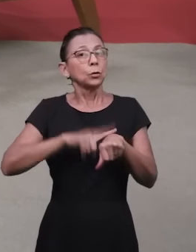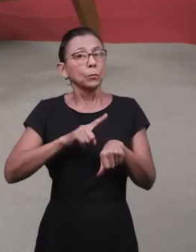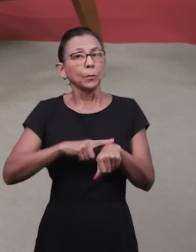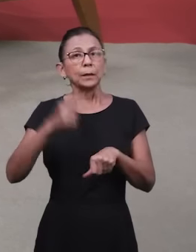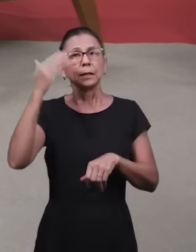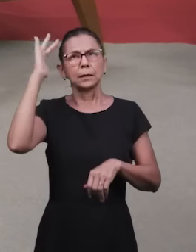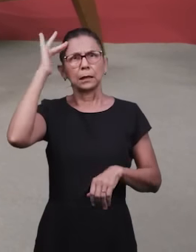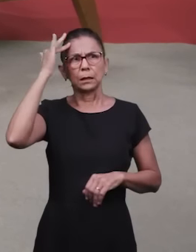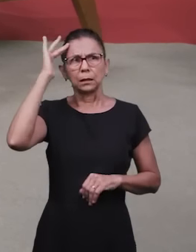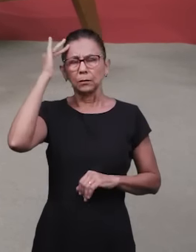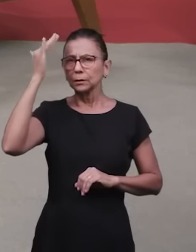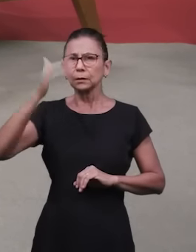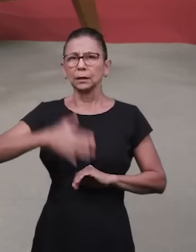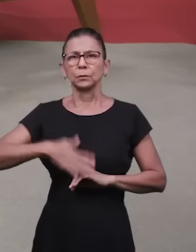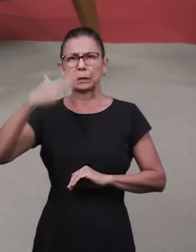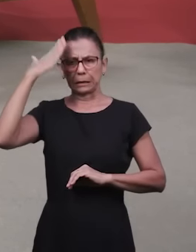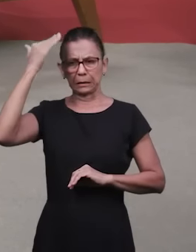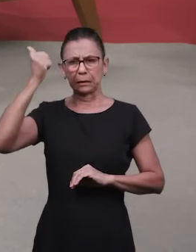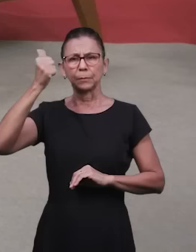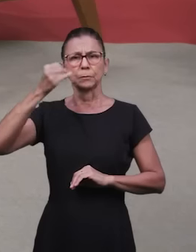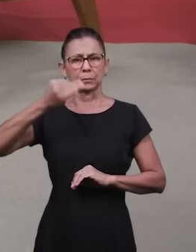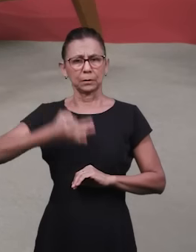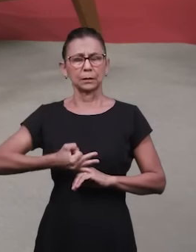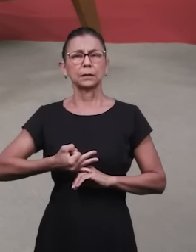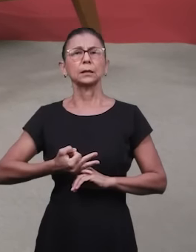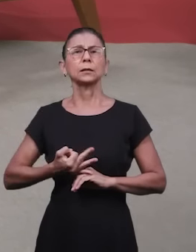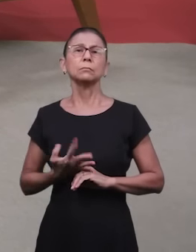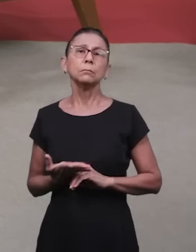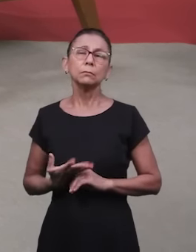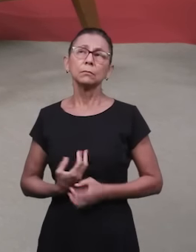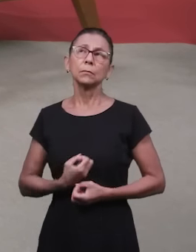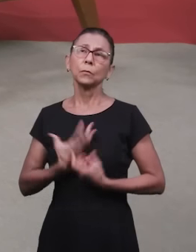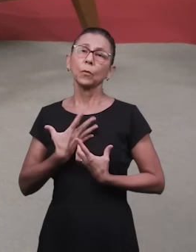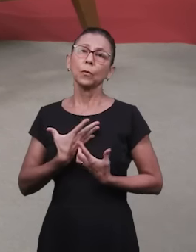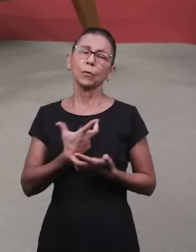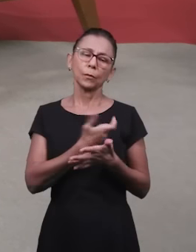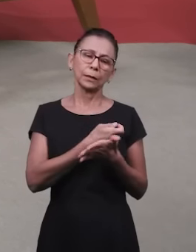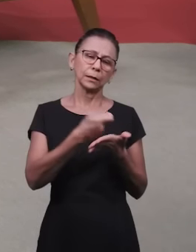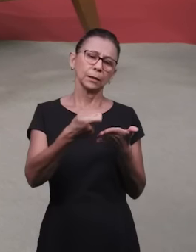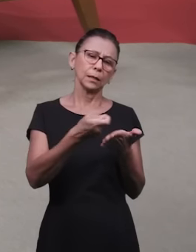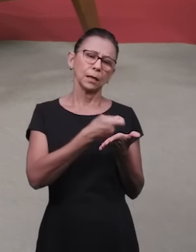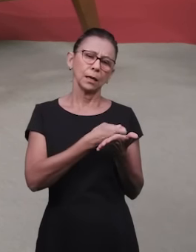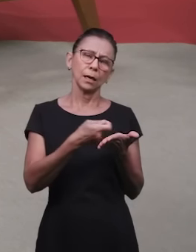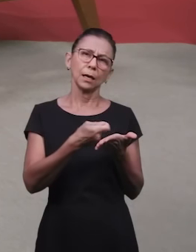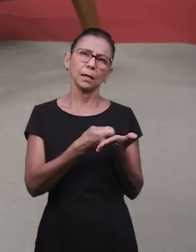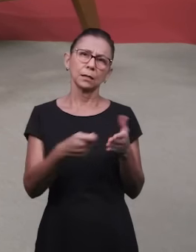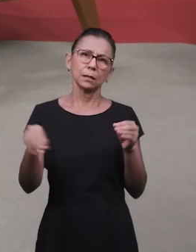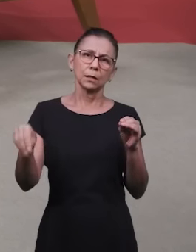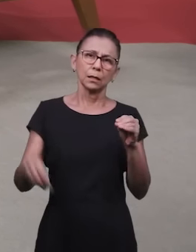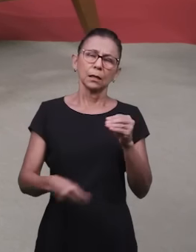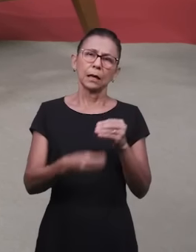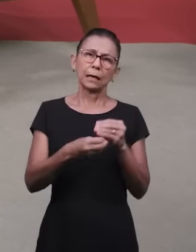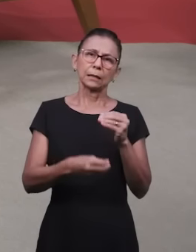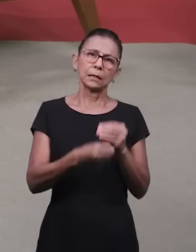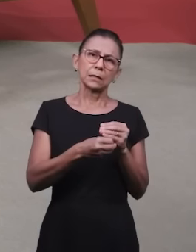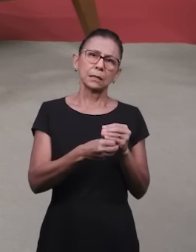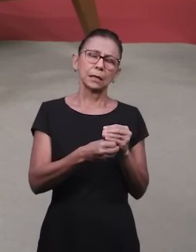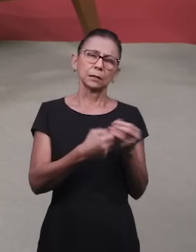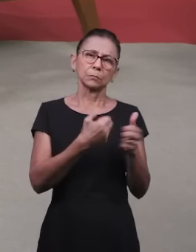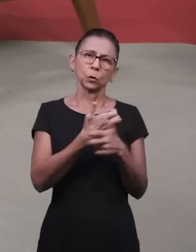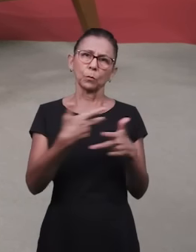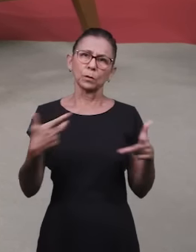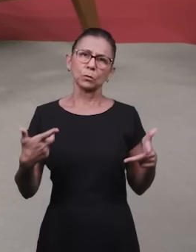Ele, na sua sabedoria profunda, ele descreve uma poesia, enche essa poesia de figuras que